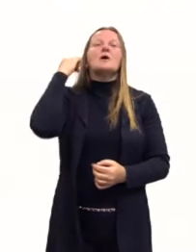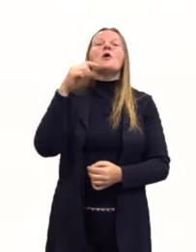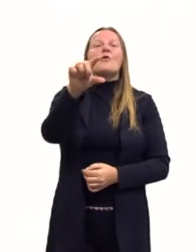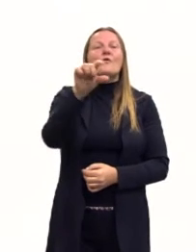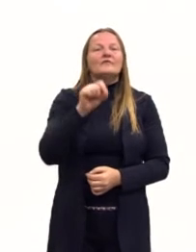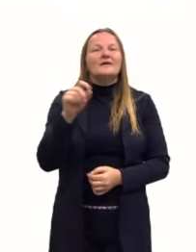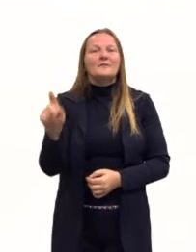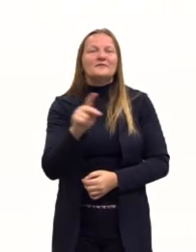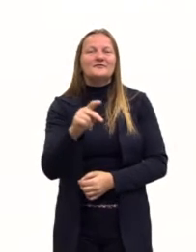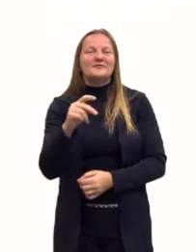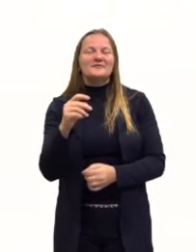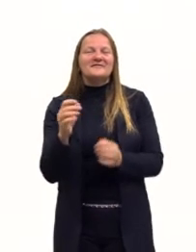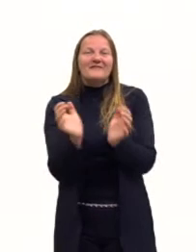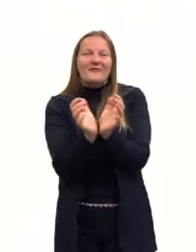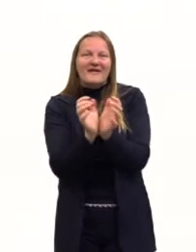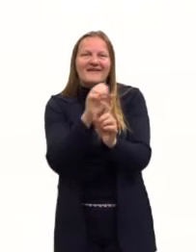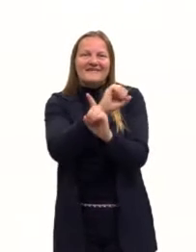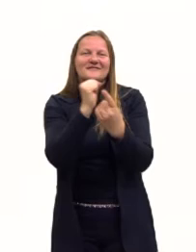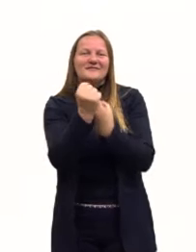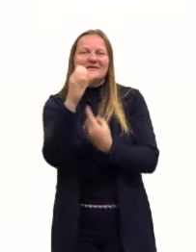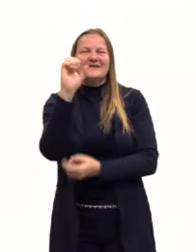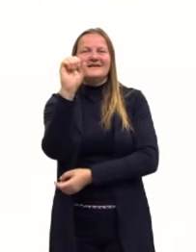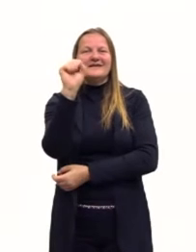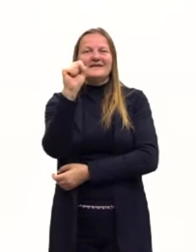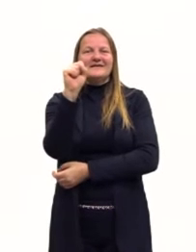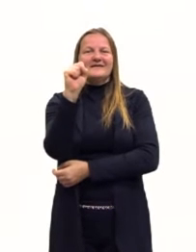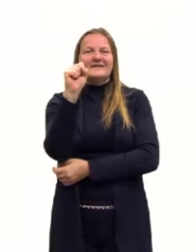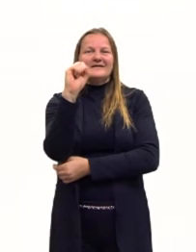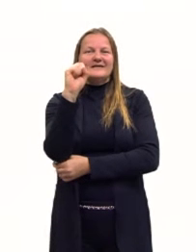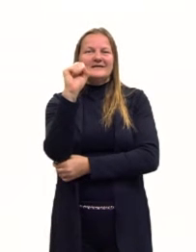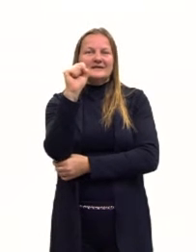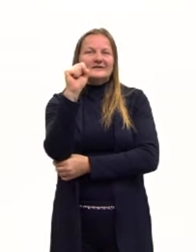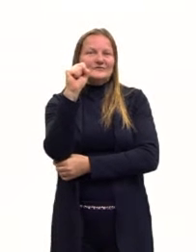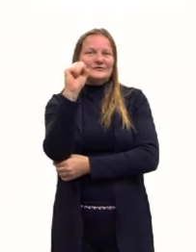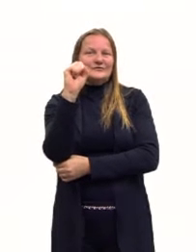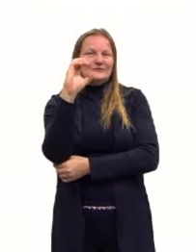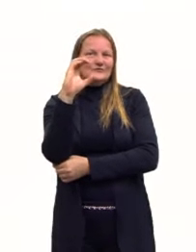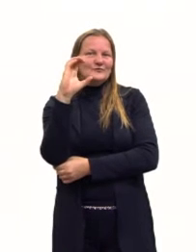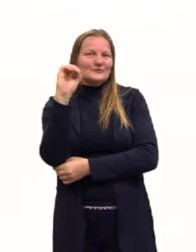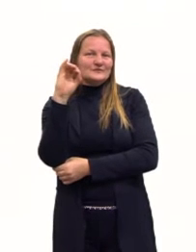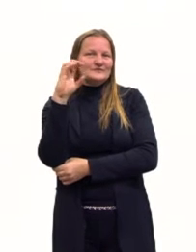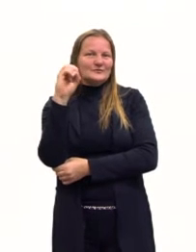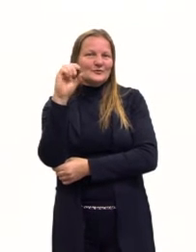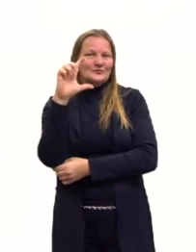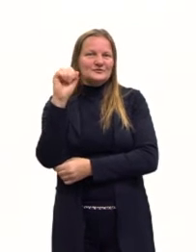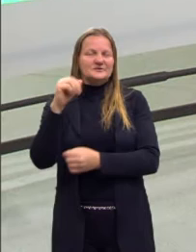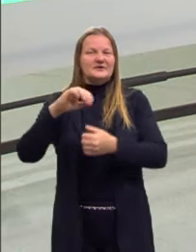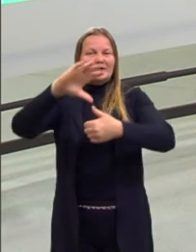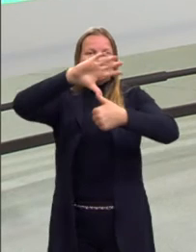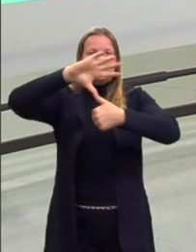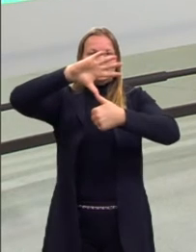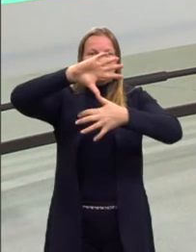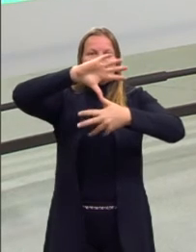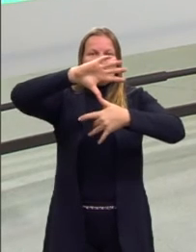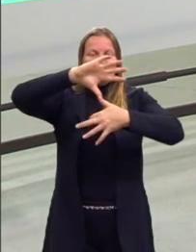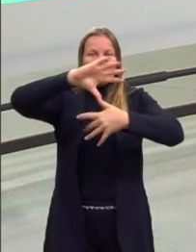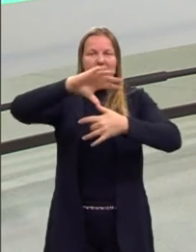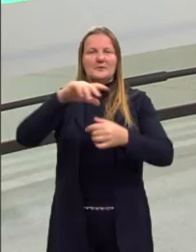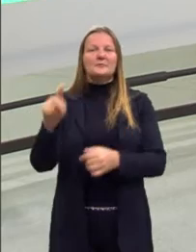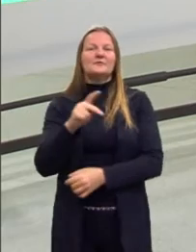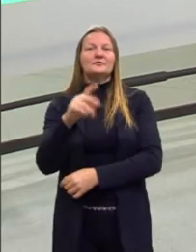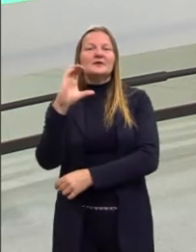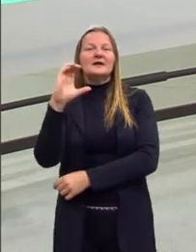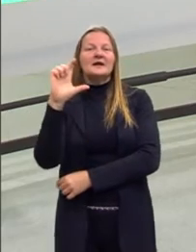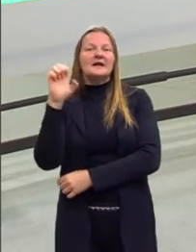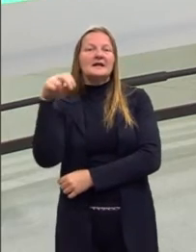por sua clênio né para falar sobre isso vou falar dessa América Latina e América anglo-saxônica Obrigado por